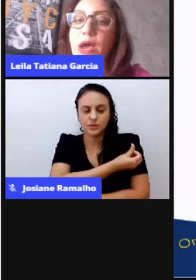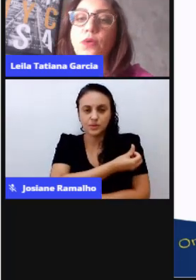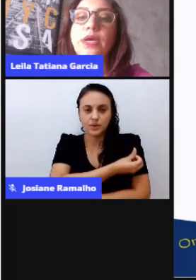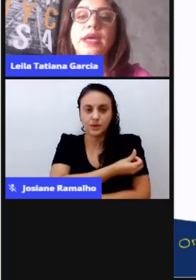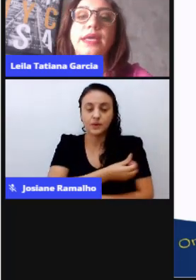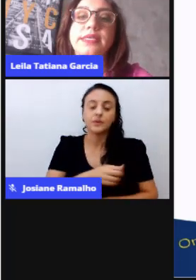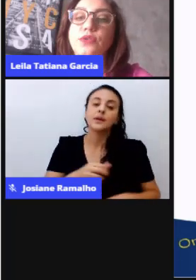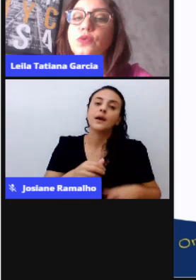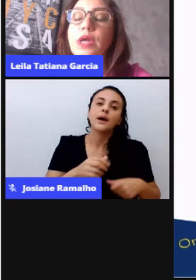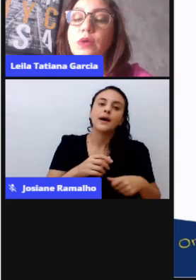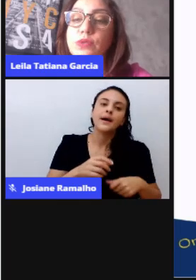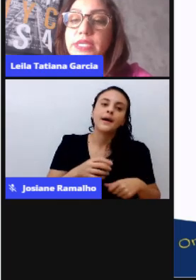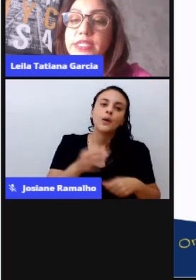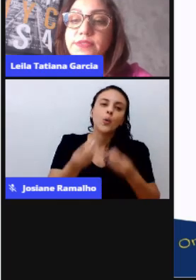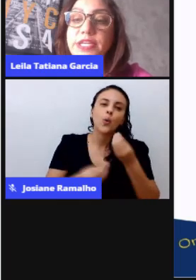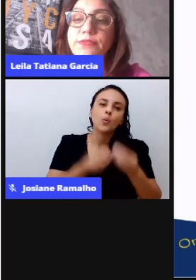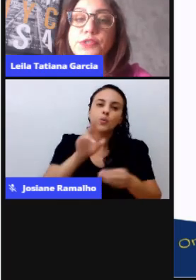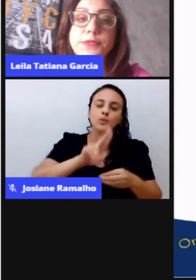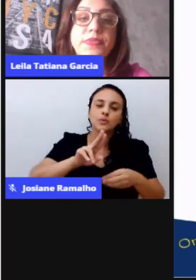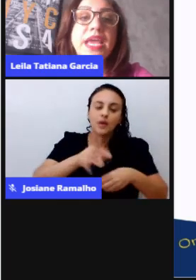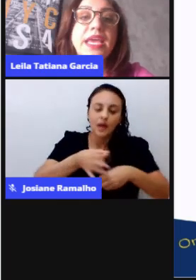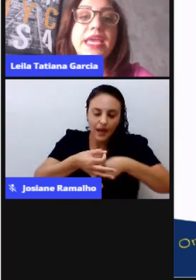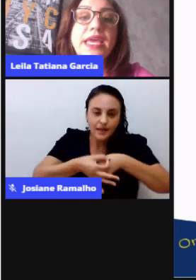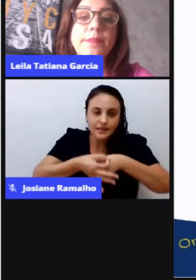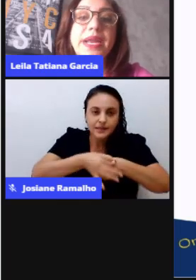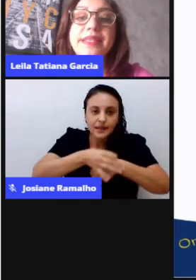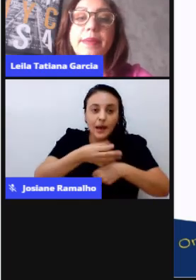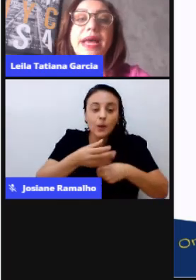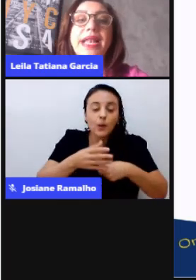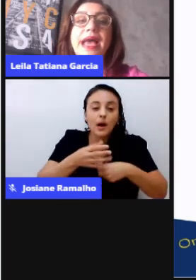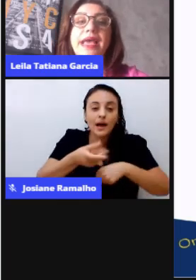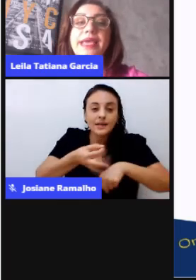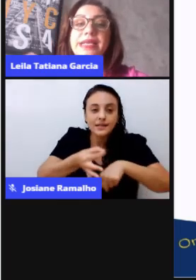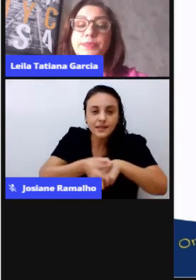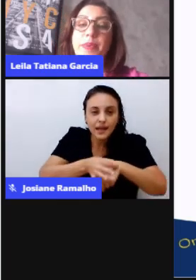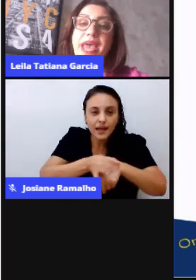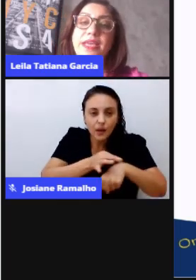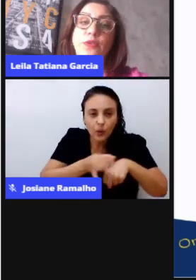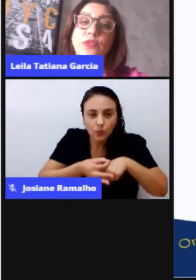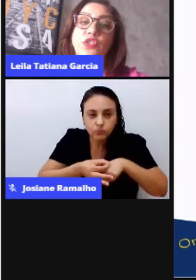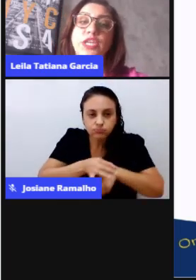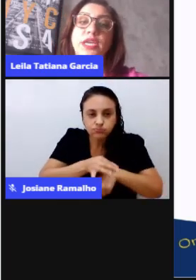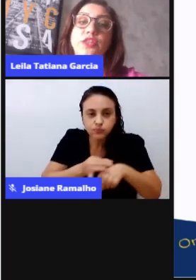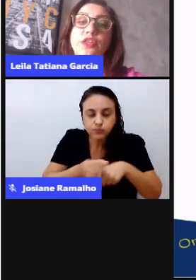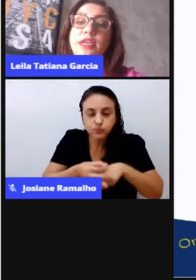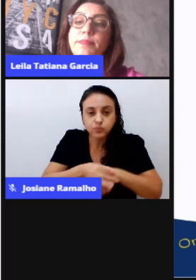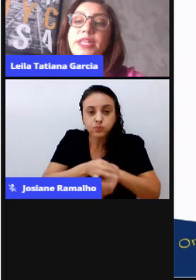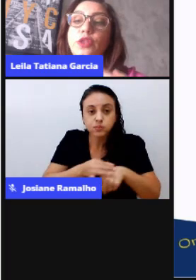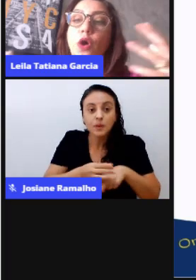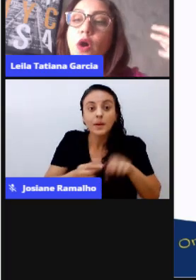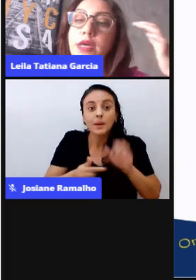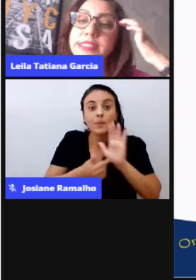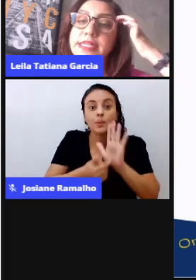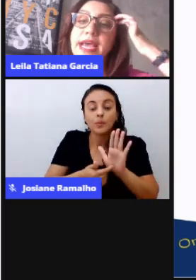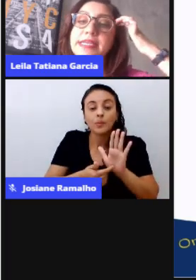unidade funcional e estrutural dos seres vivos, e para trabalhar aí aspectos de